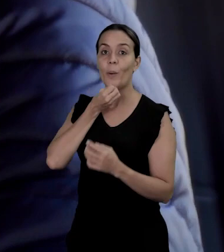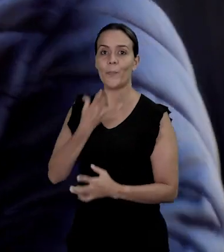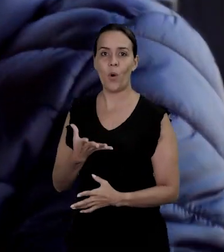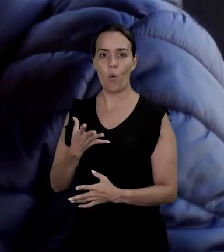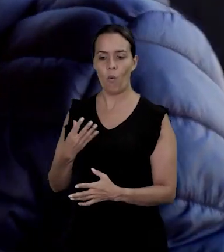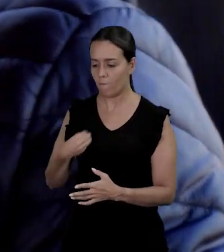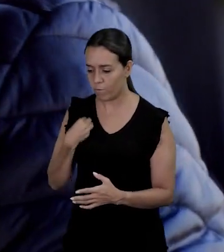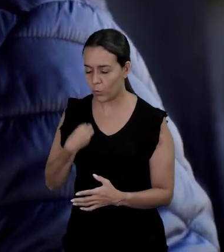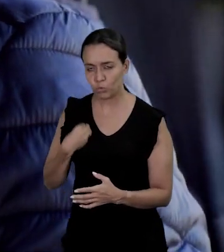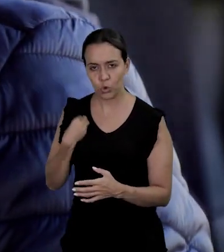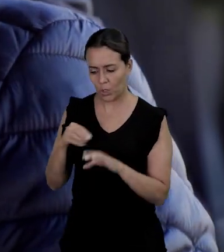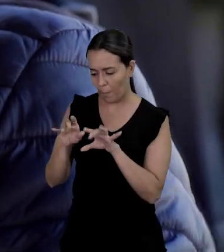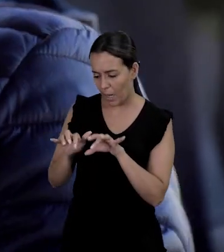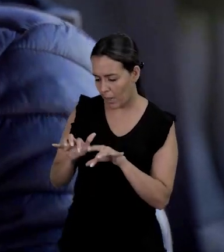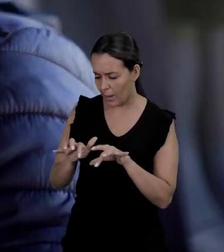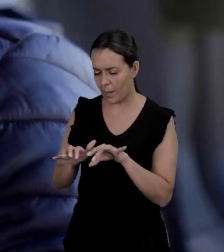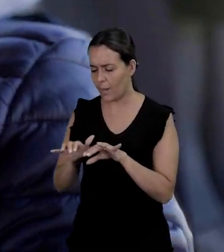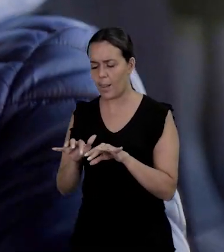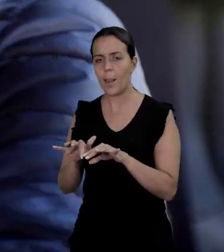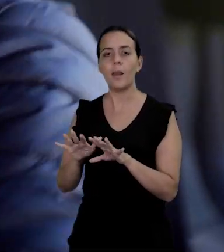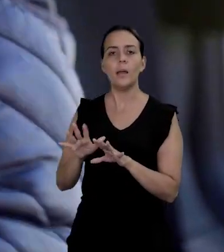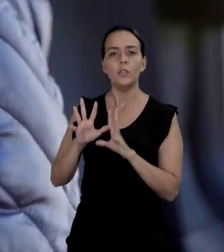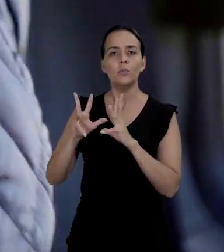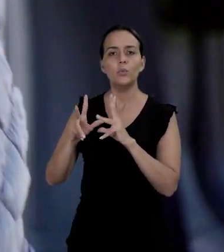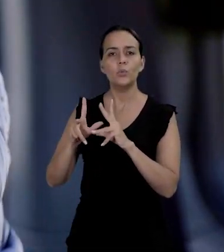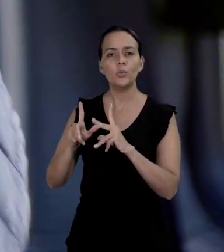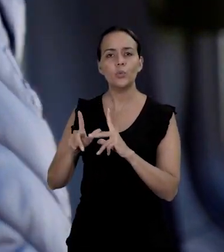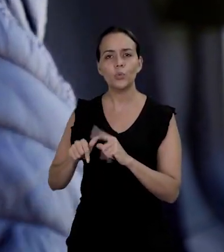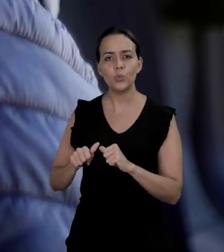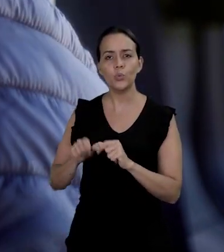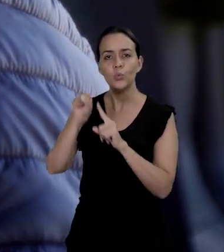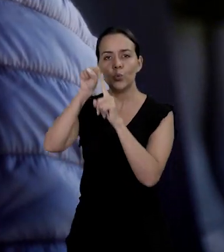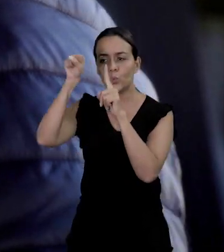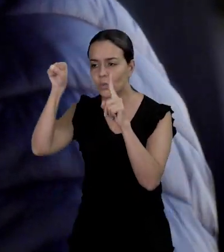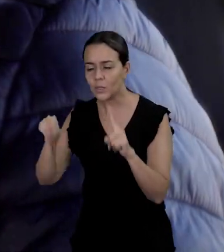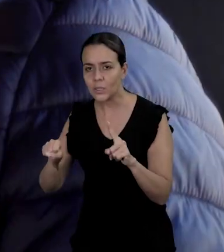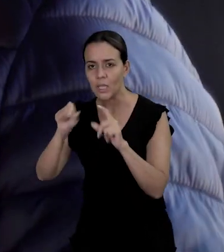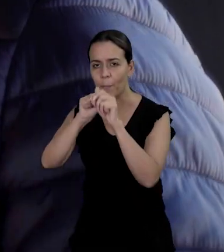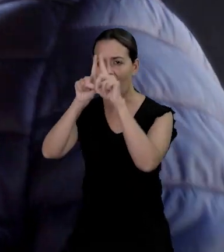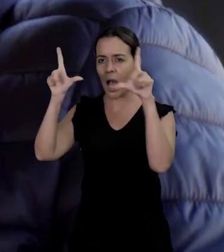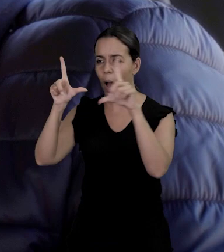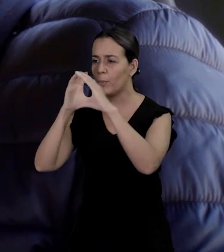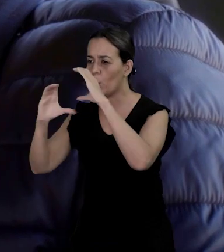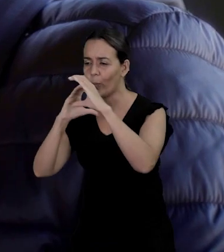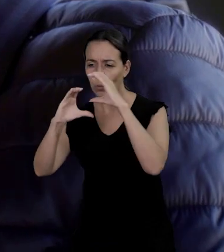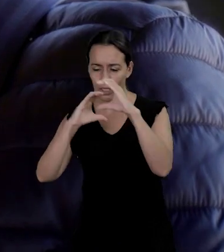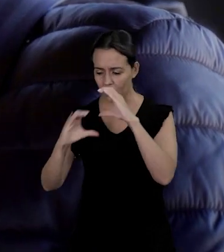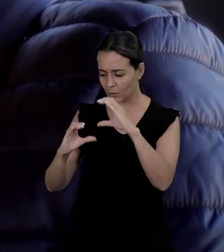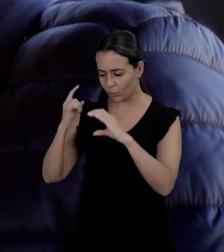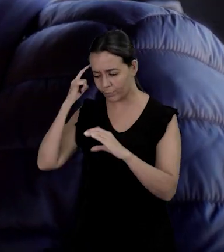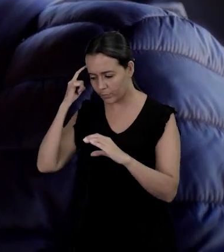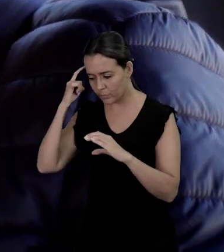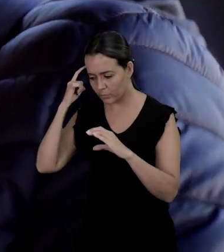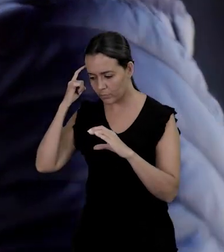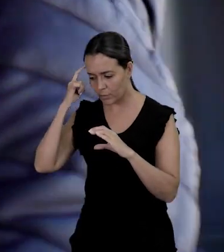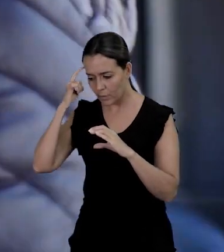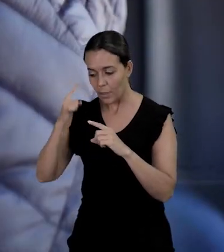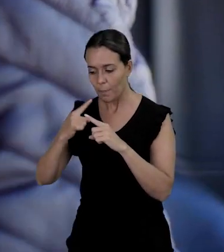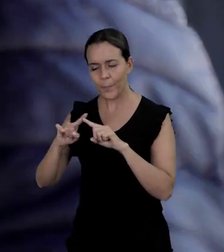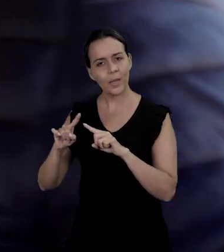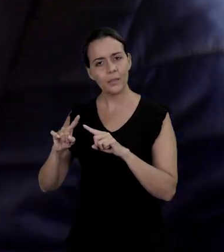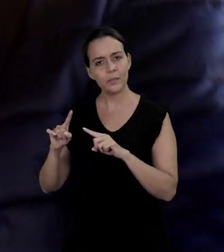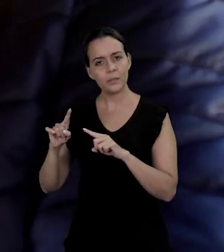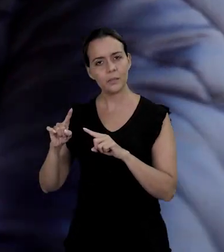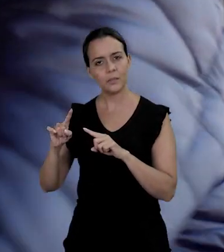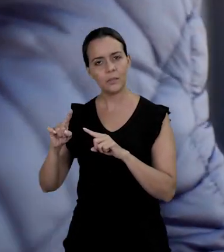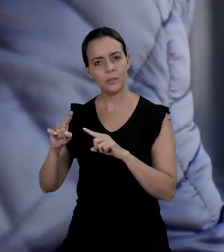mais rápido, se comunicar com o outro e tal. Agora, os efeitos colaterais a gente não pensava, porque na verdade a gente nem sabia que poderia